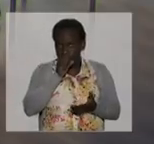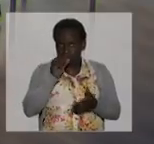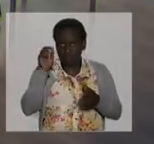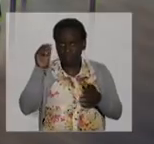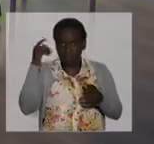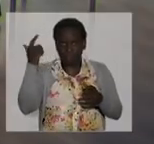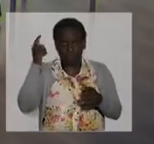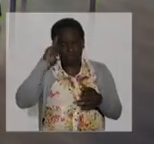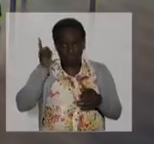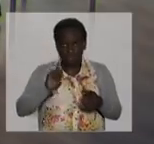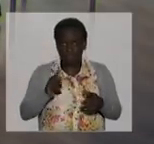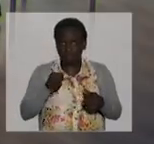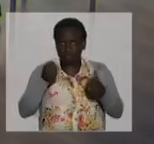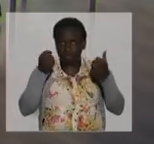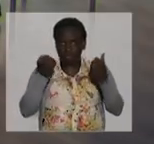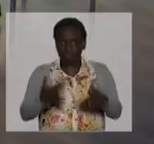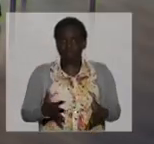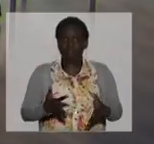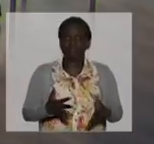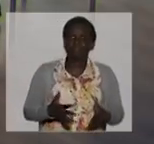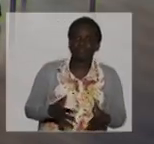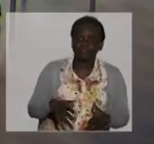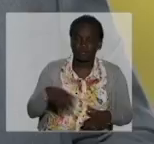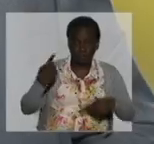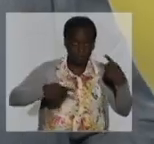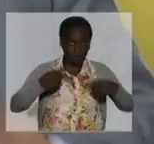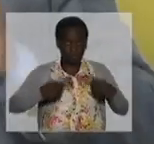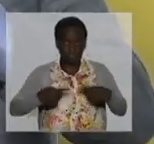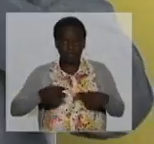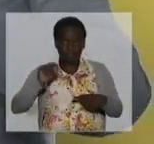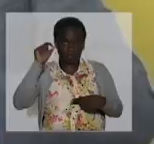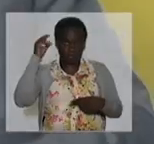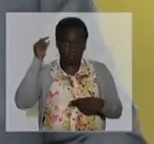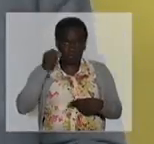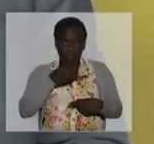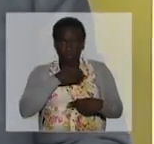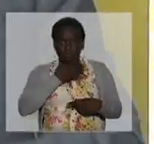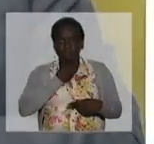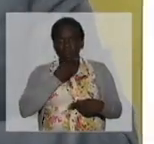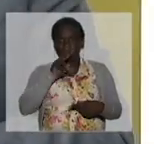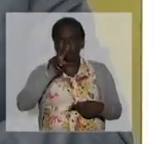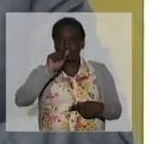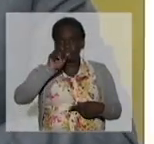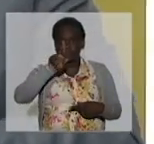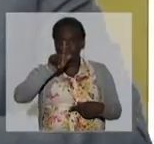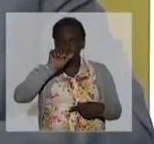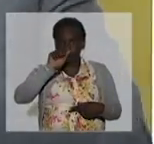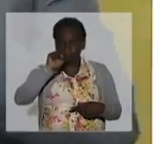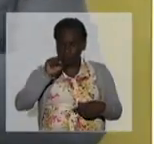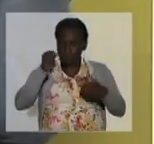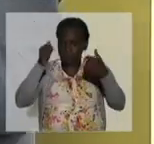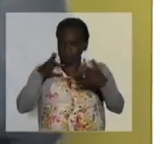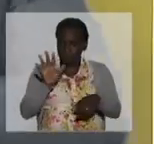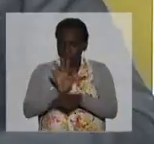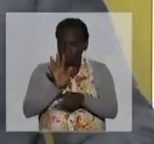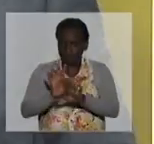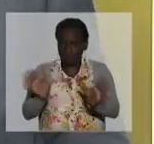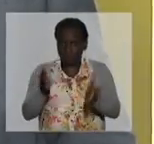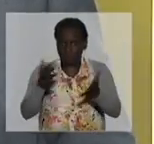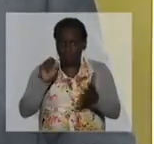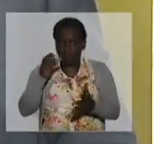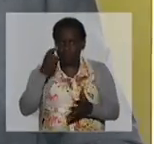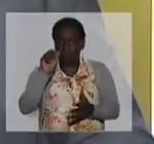gente não tem conhecimento do que eu vou dizer. E é uma política que vem da era Vargas, prestigiando